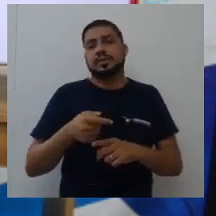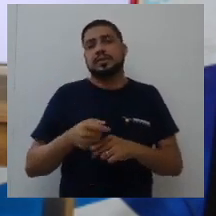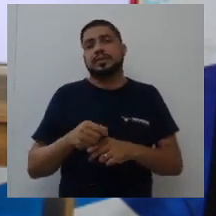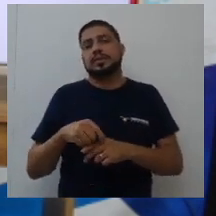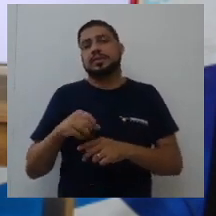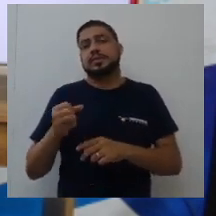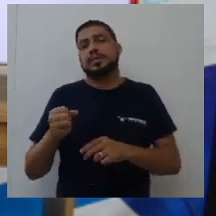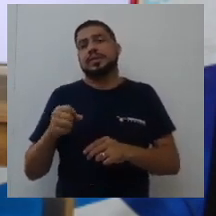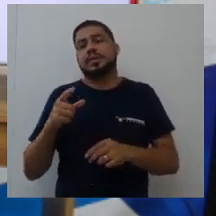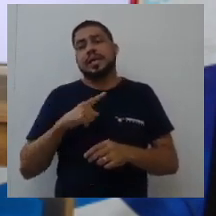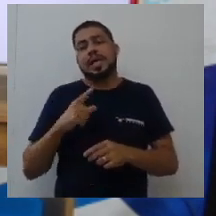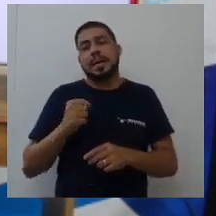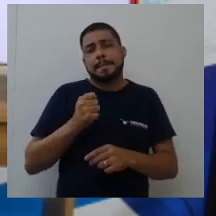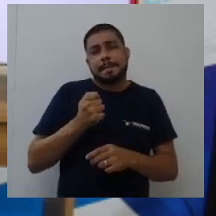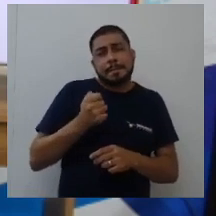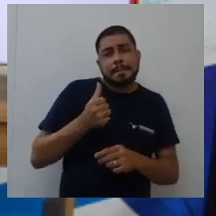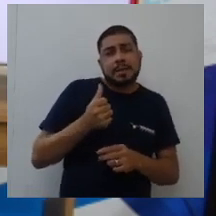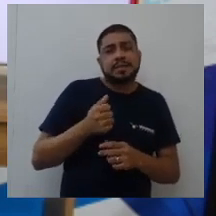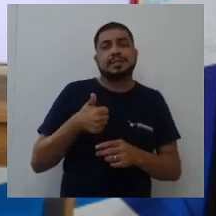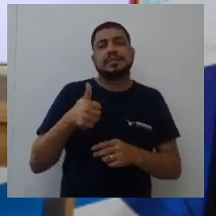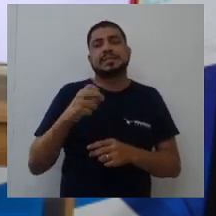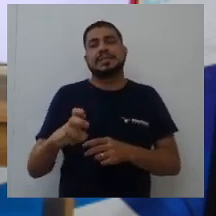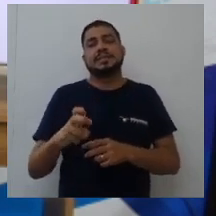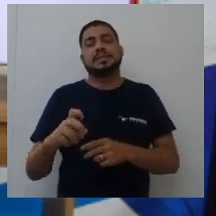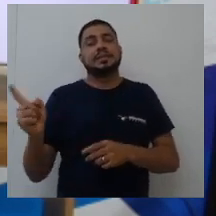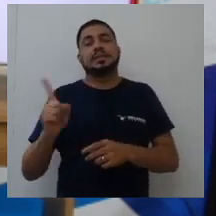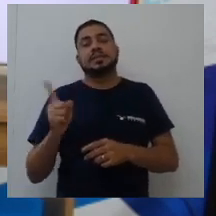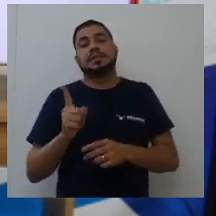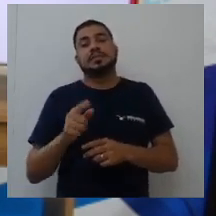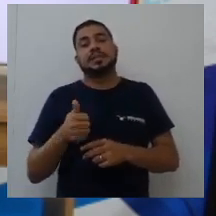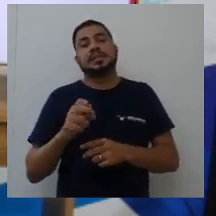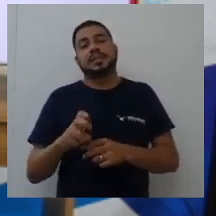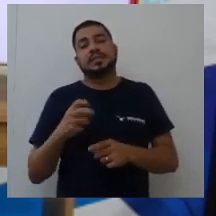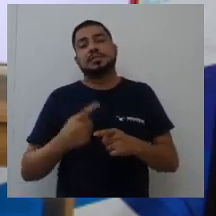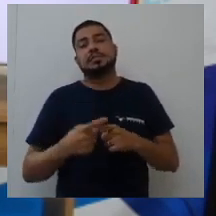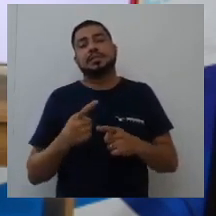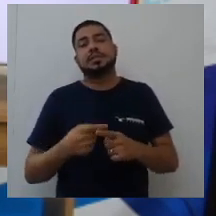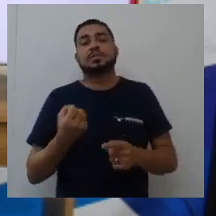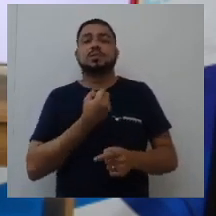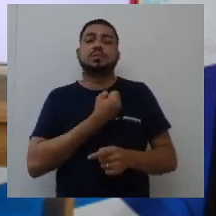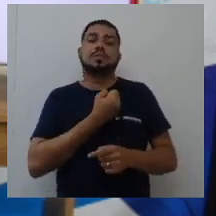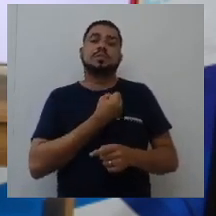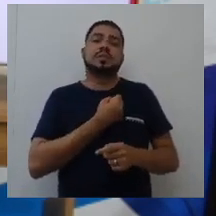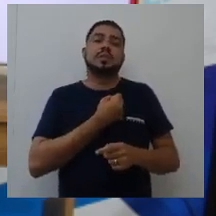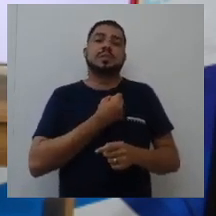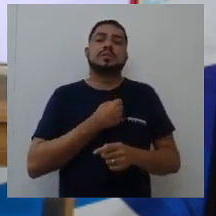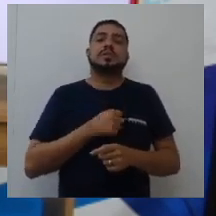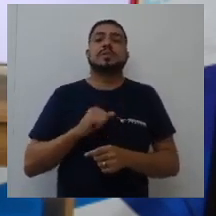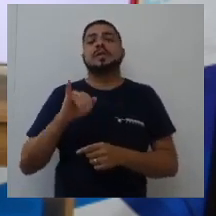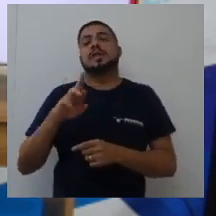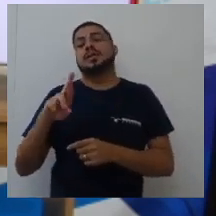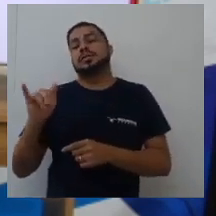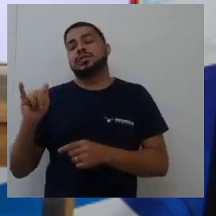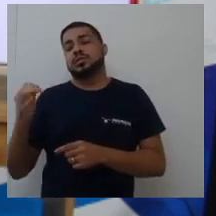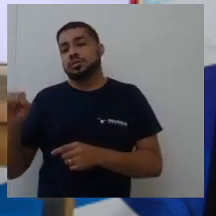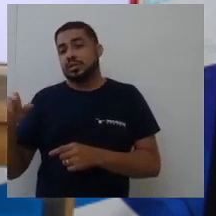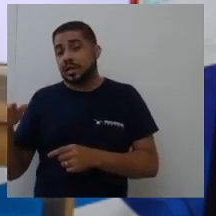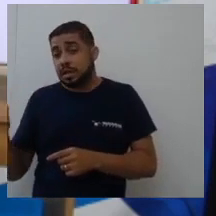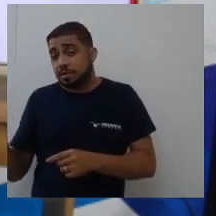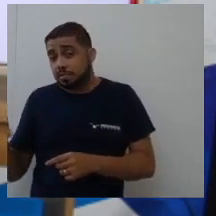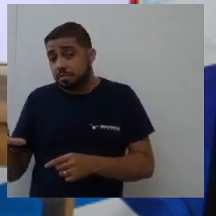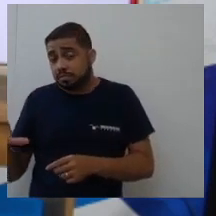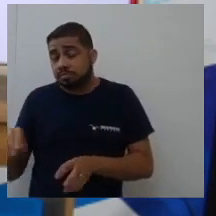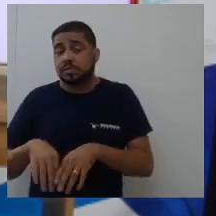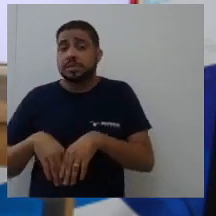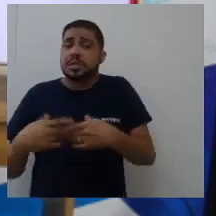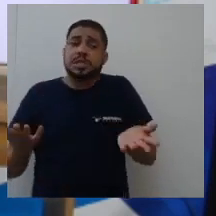3,8729, vai dar aproximadamente 15. Não vai dar 15, porque ele é um número irracional, mas vai dar perto de 15. Seja como